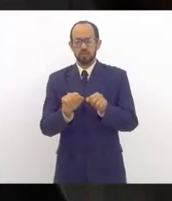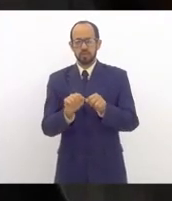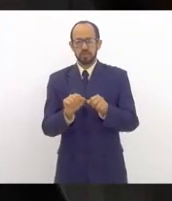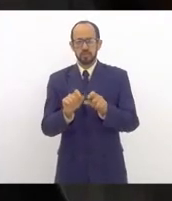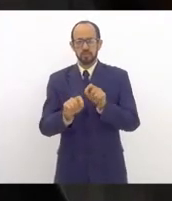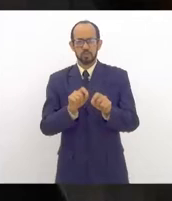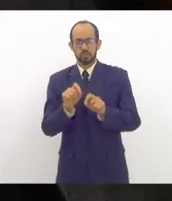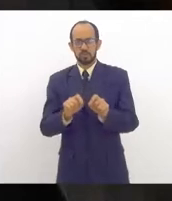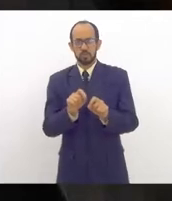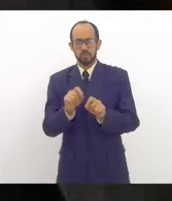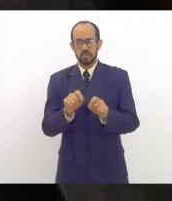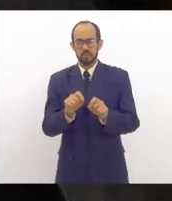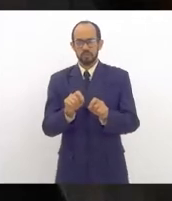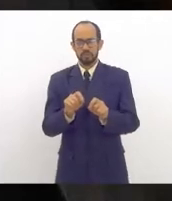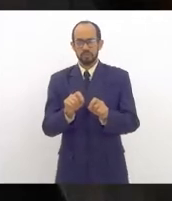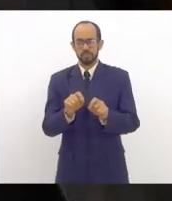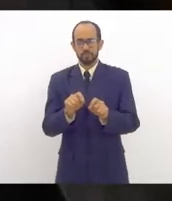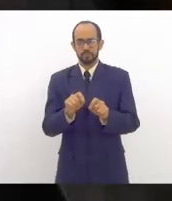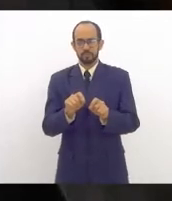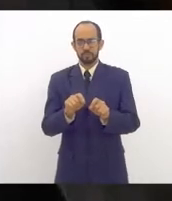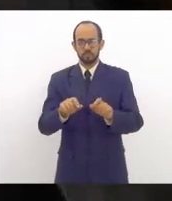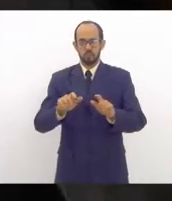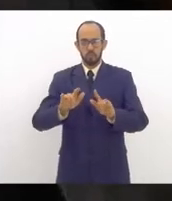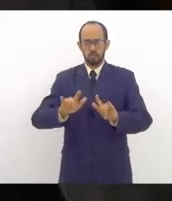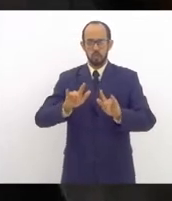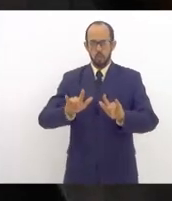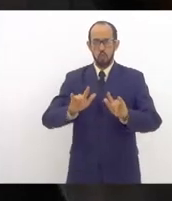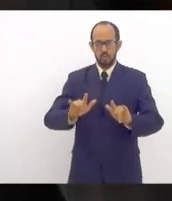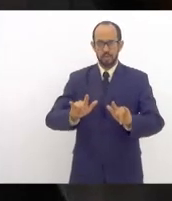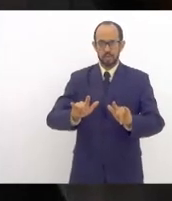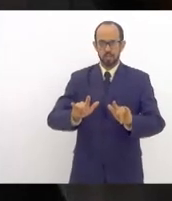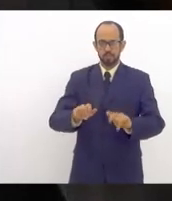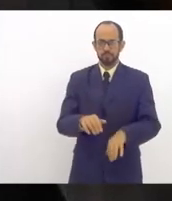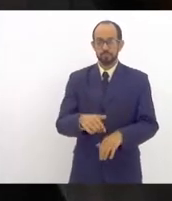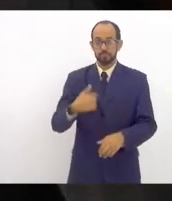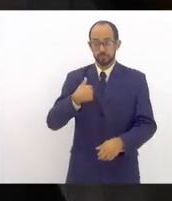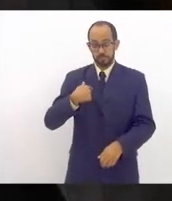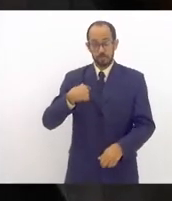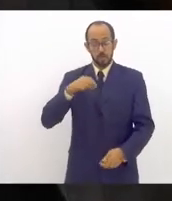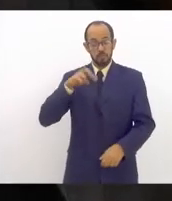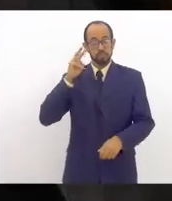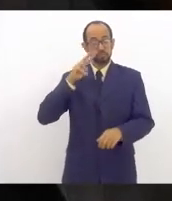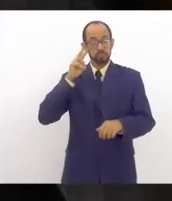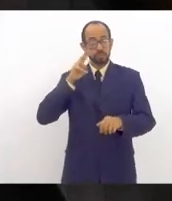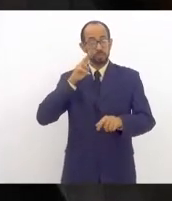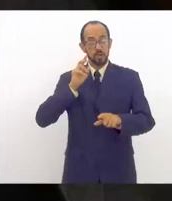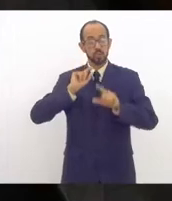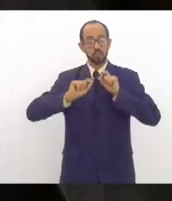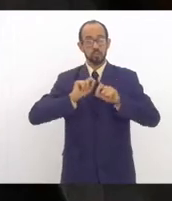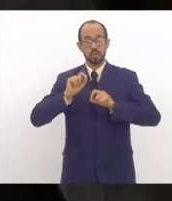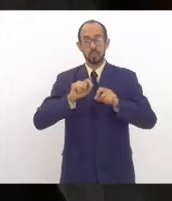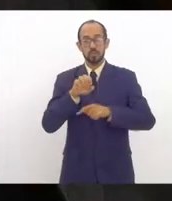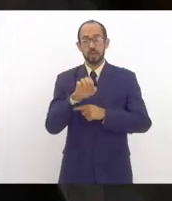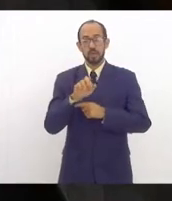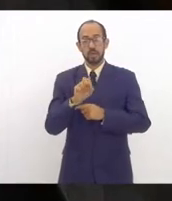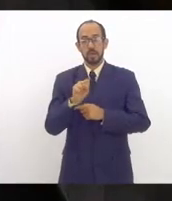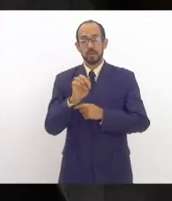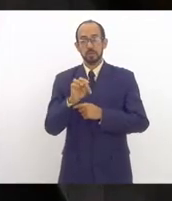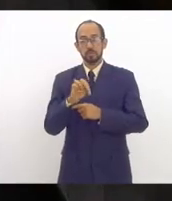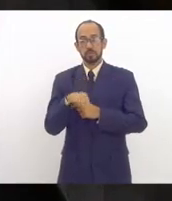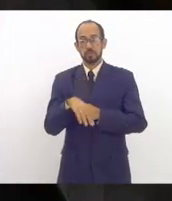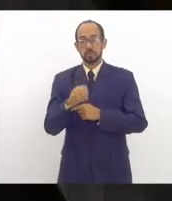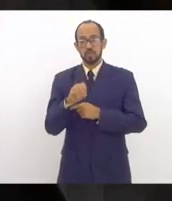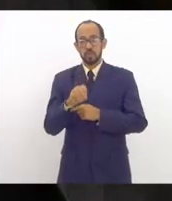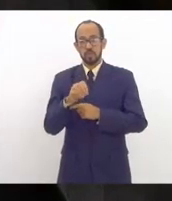um grande roqueiro aliás salvo erro de memória Erasmo Carlos também teve